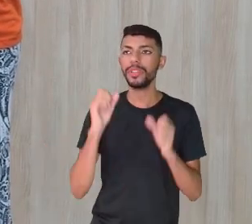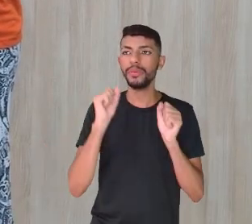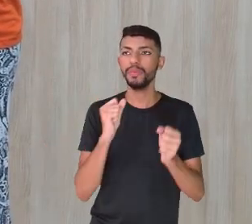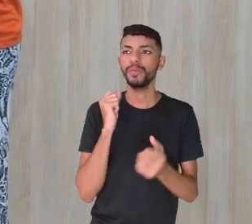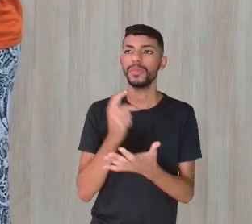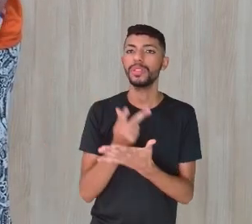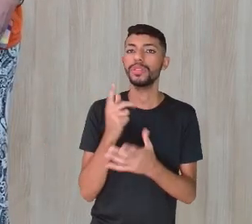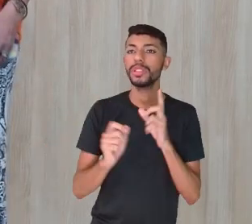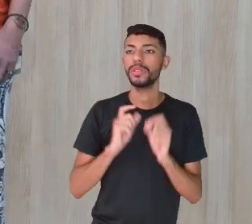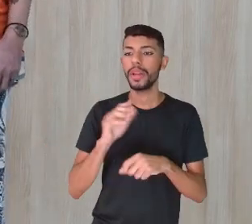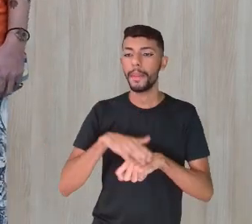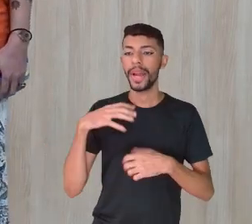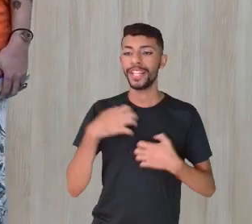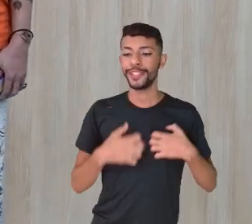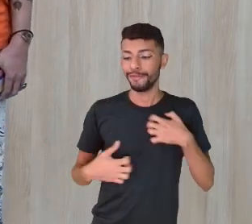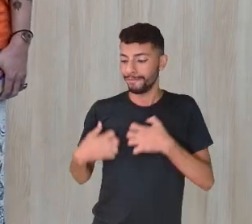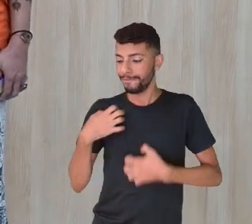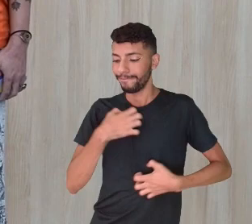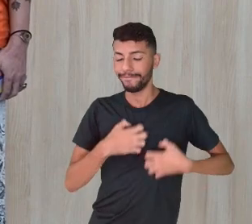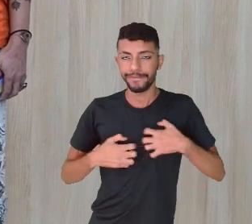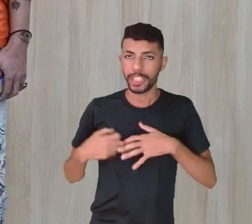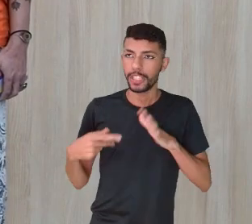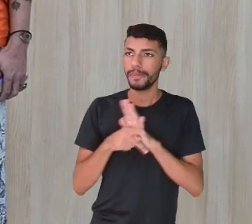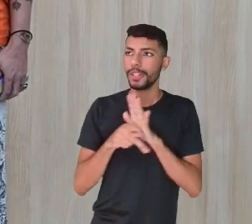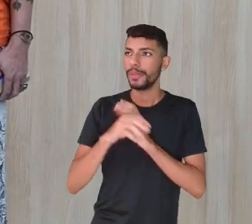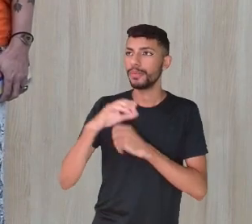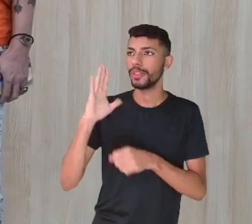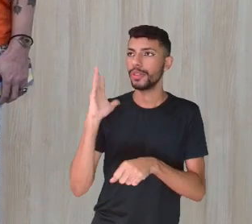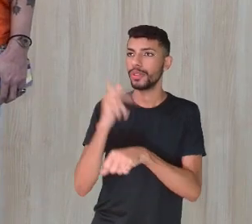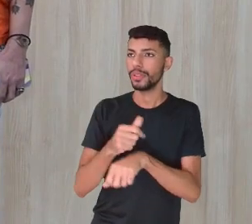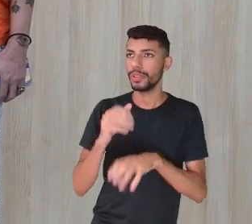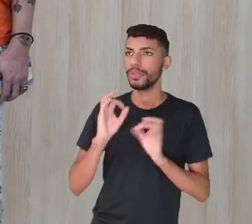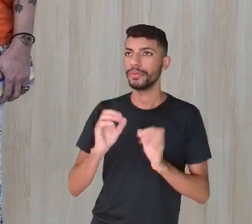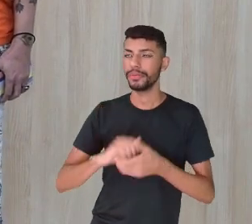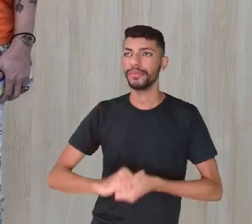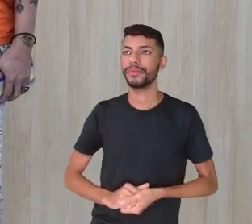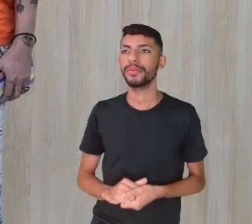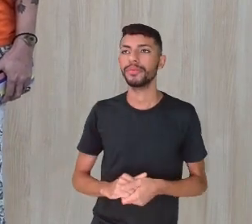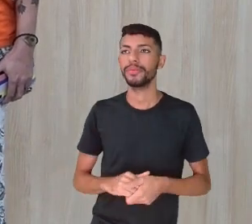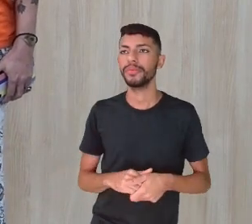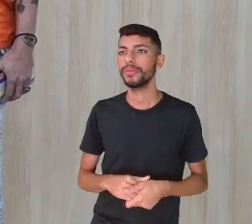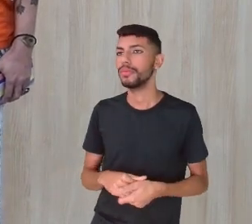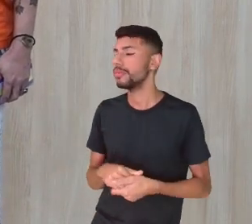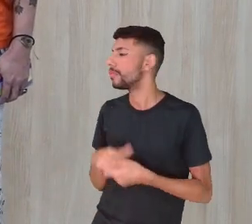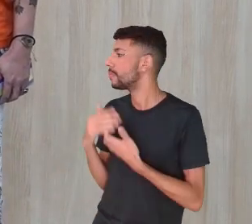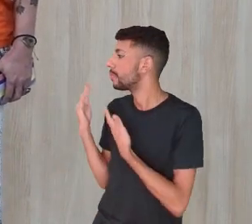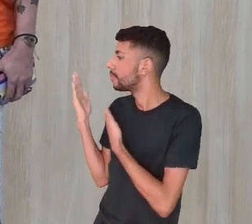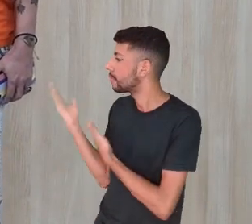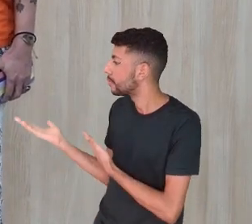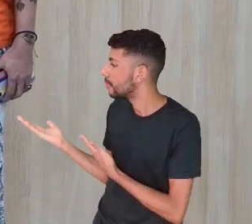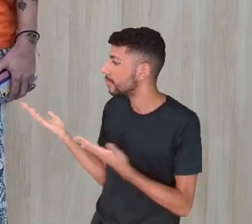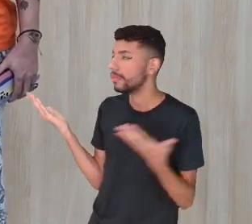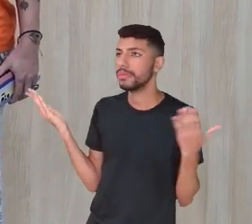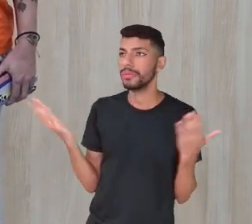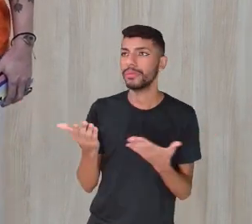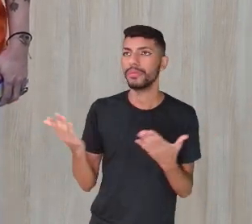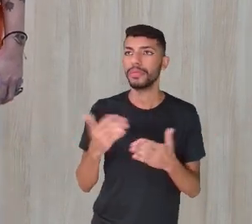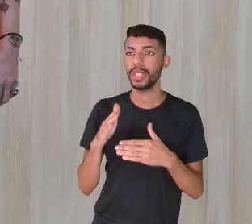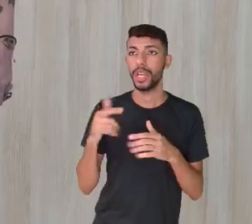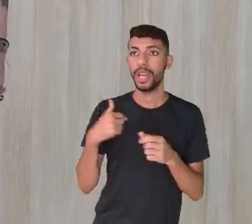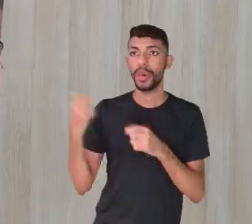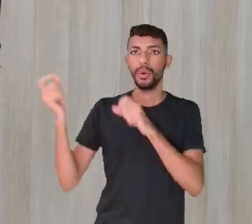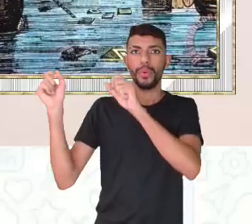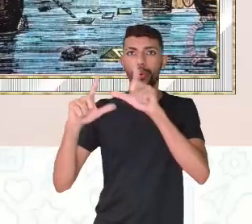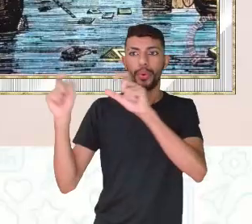mais insatisfação desses colonos, né? E aí a gente chegou, nossa, eu estou aqui